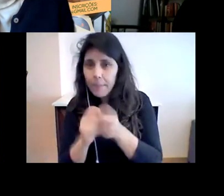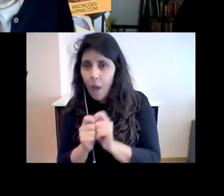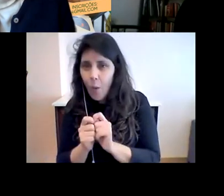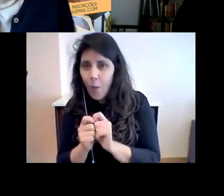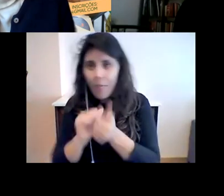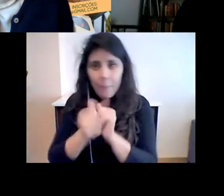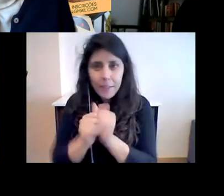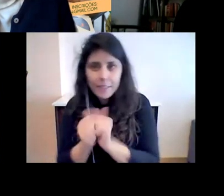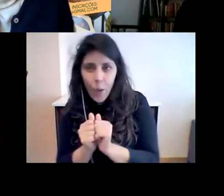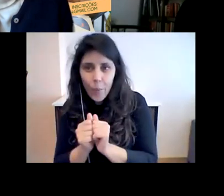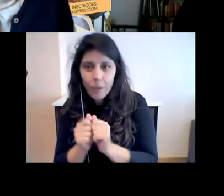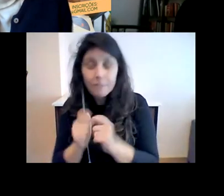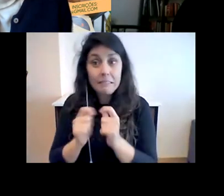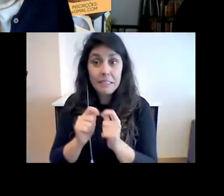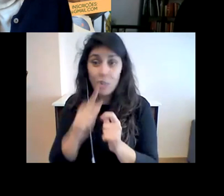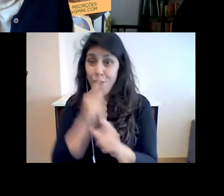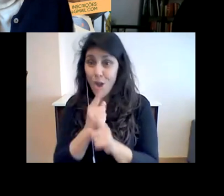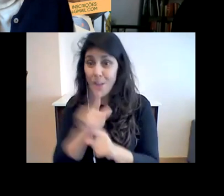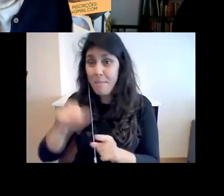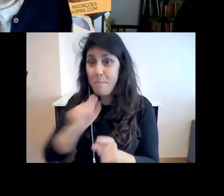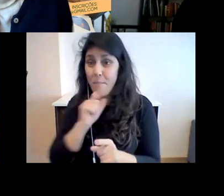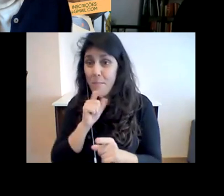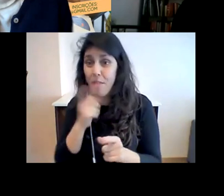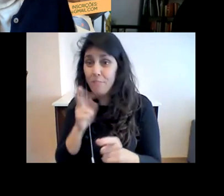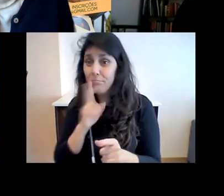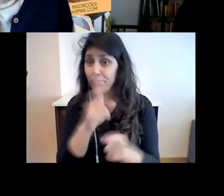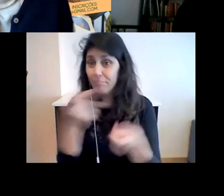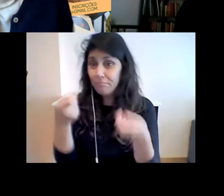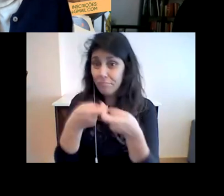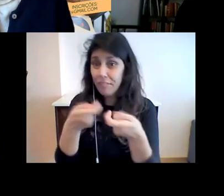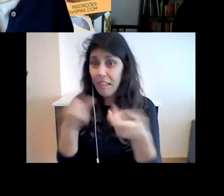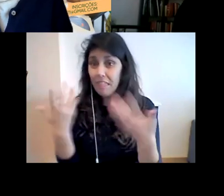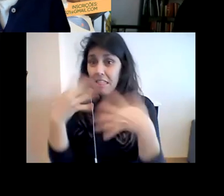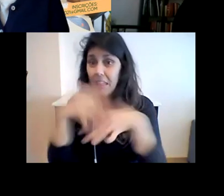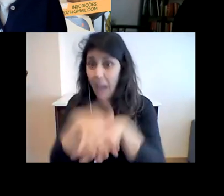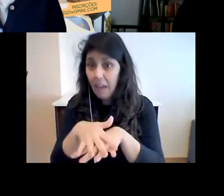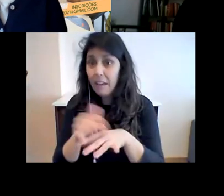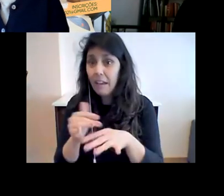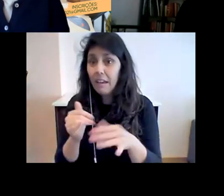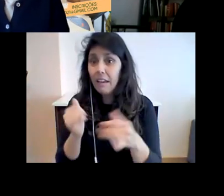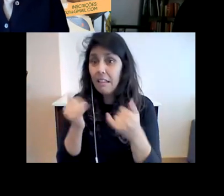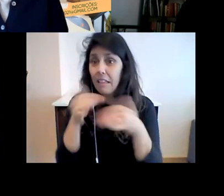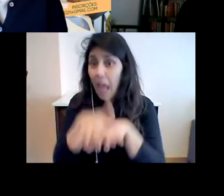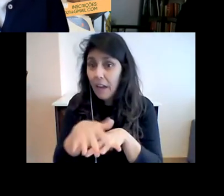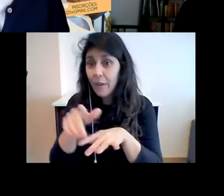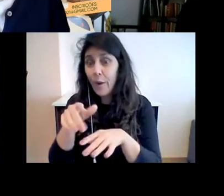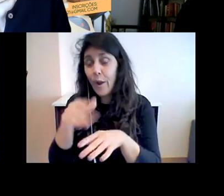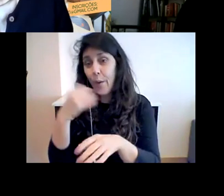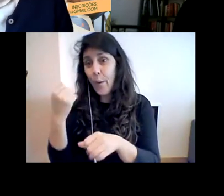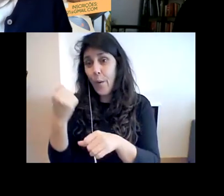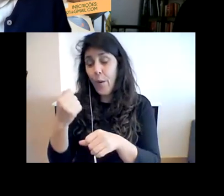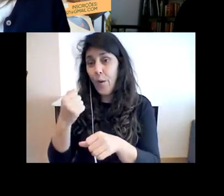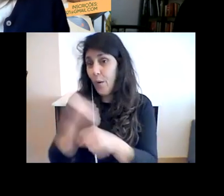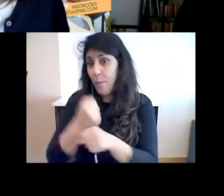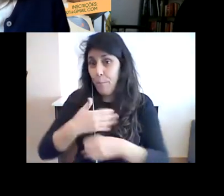possa, se for o caso, responder e integrar-se no mercado de trabalho, etc, etc. E, portanto,